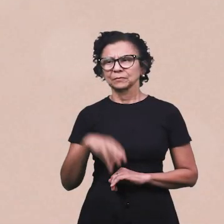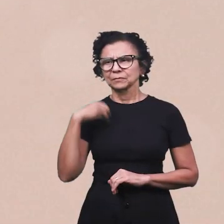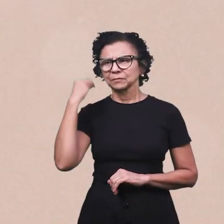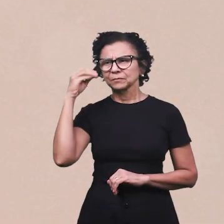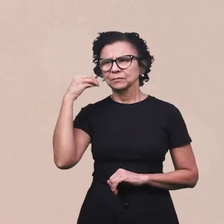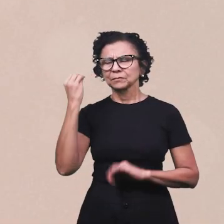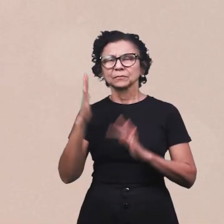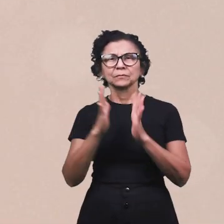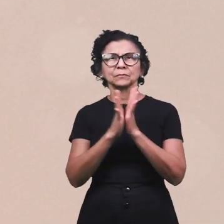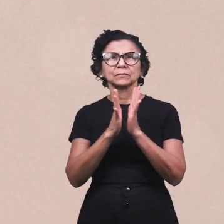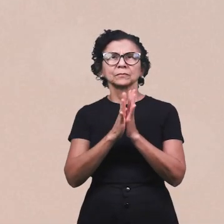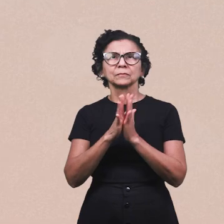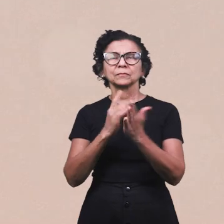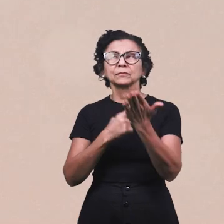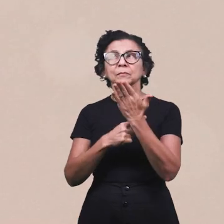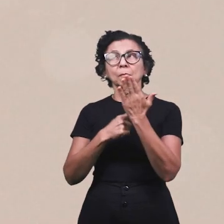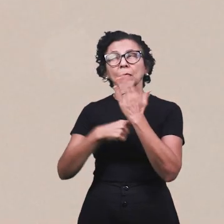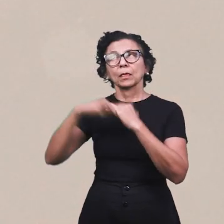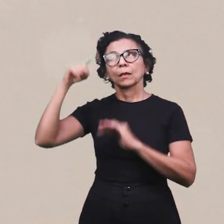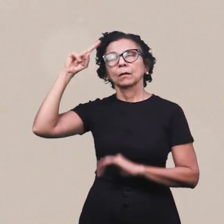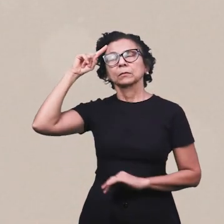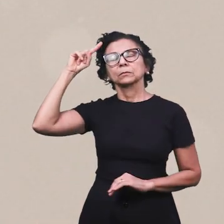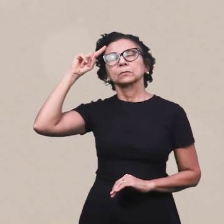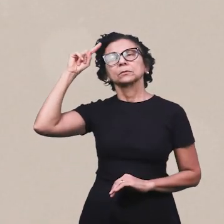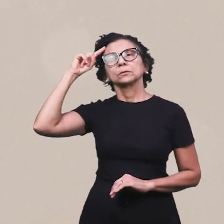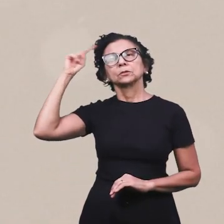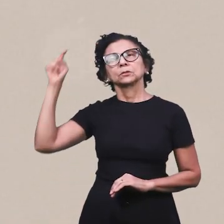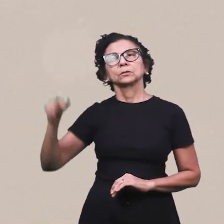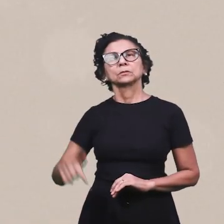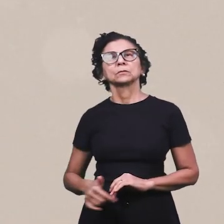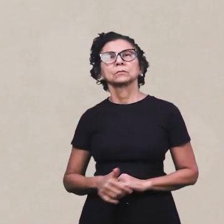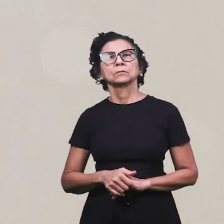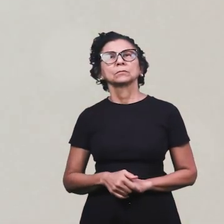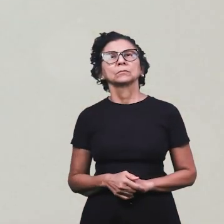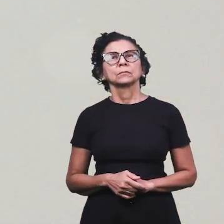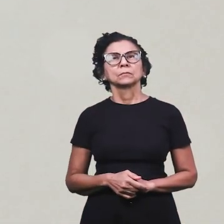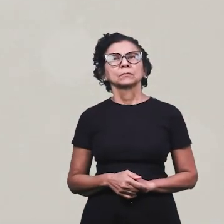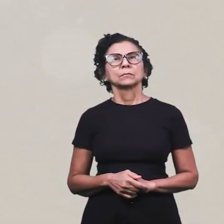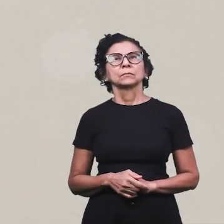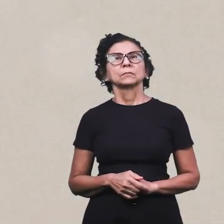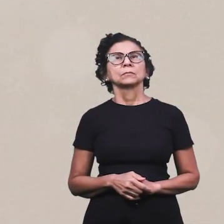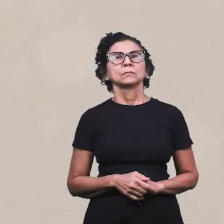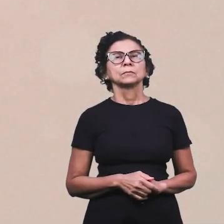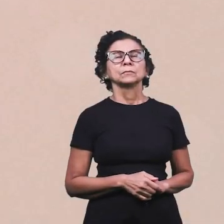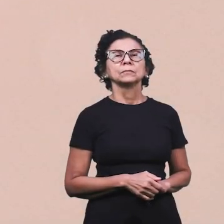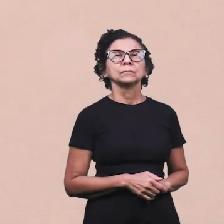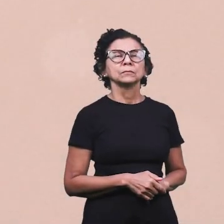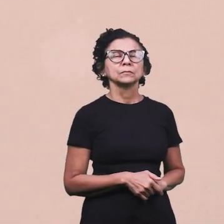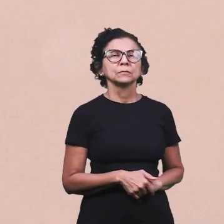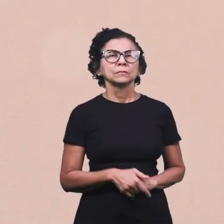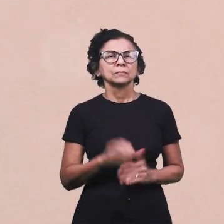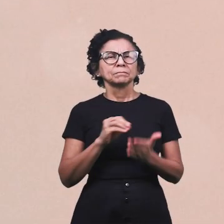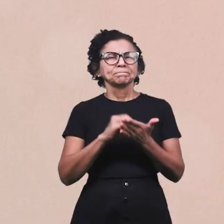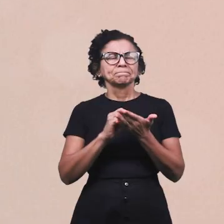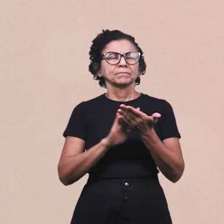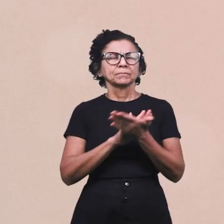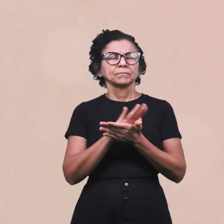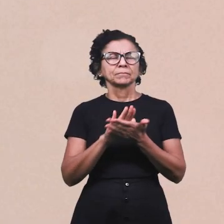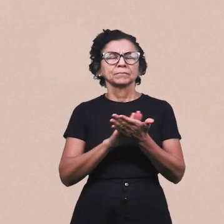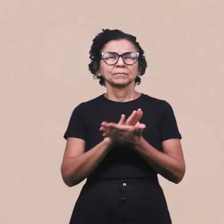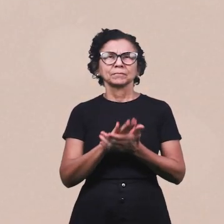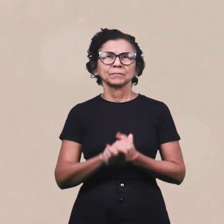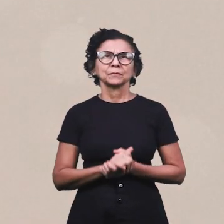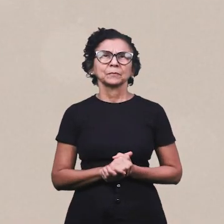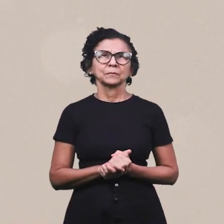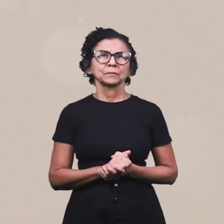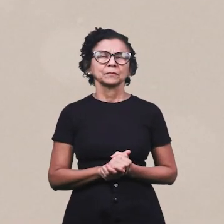o sustento que Ele tem me dado todos os dias, pois nada tem faltado na minha casa, nem na minha mesa, e vivemos um